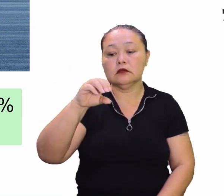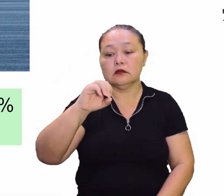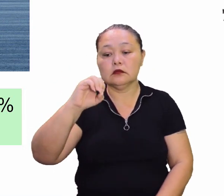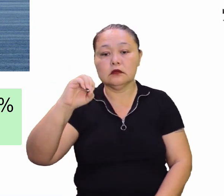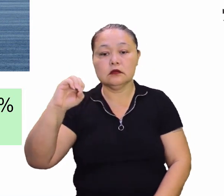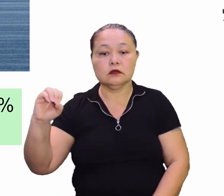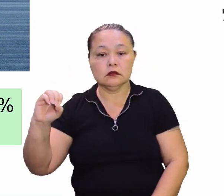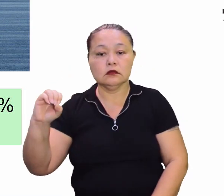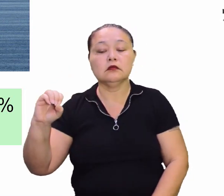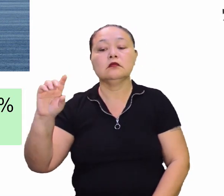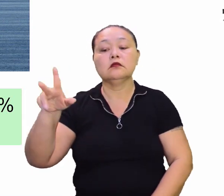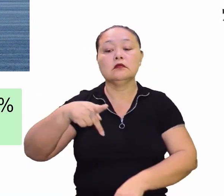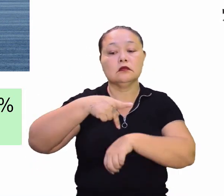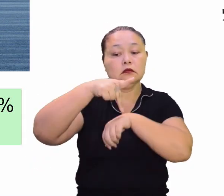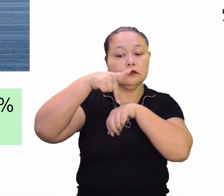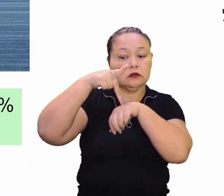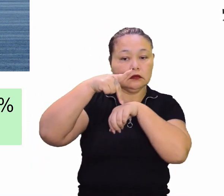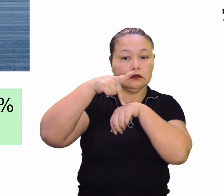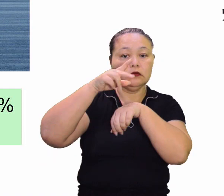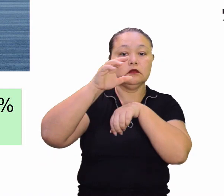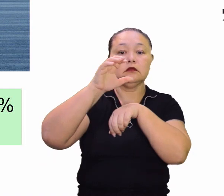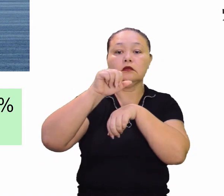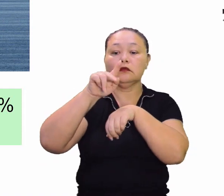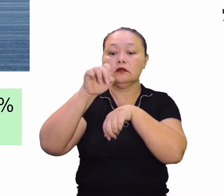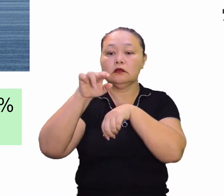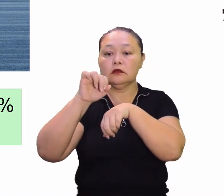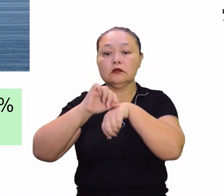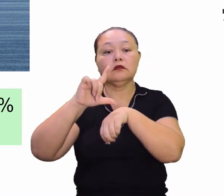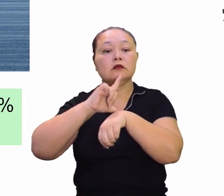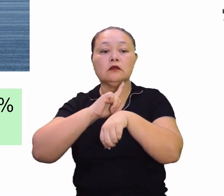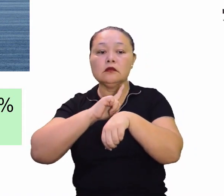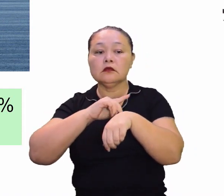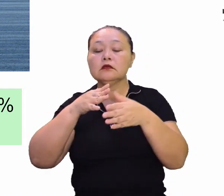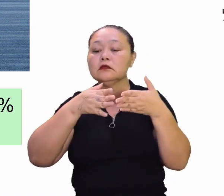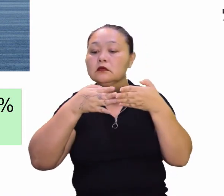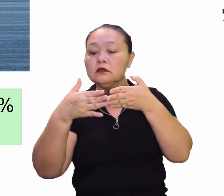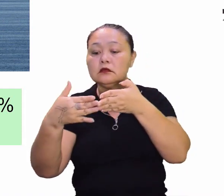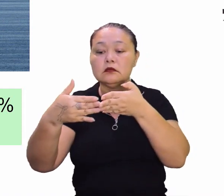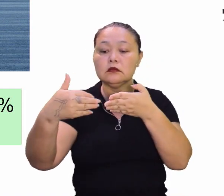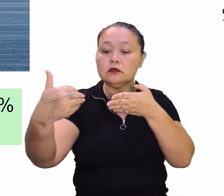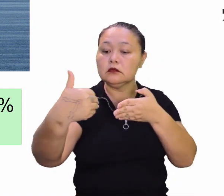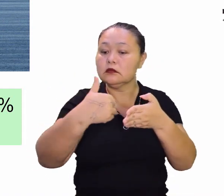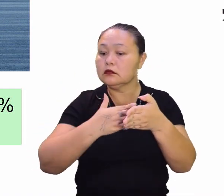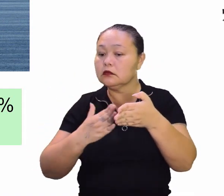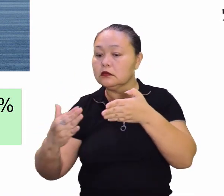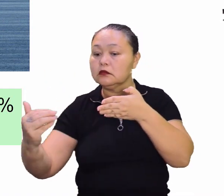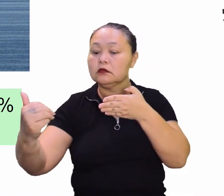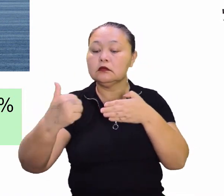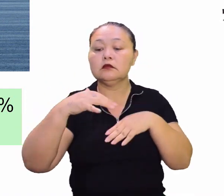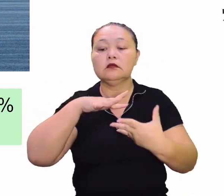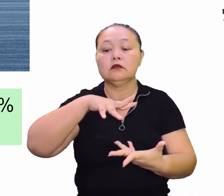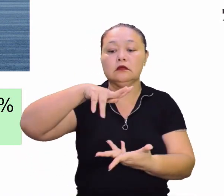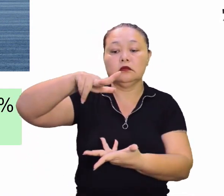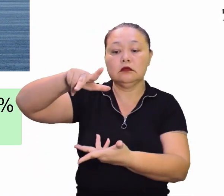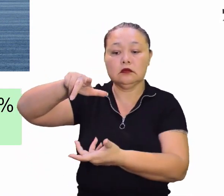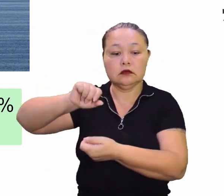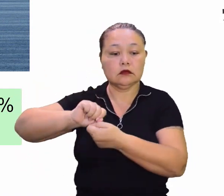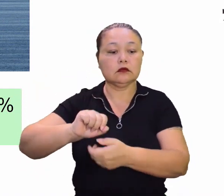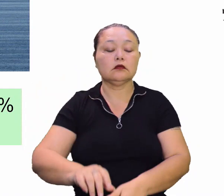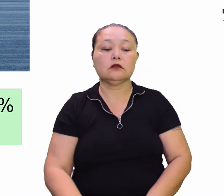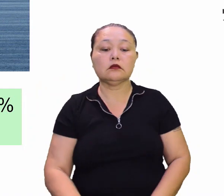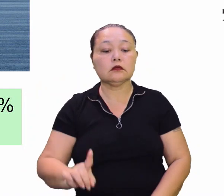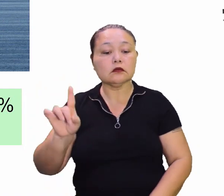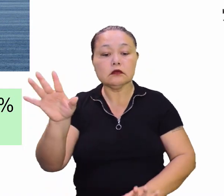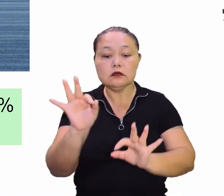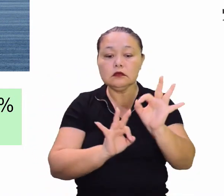mais movimentados portos do mundo. Tem um dos mais movimentados portos do mundo.